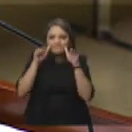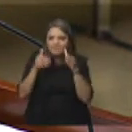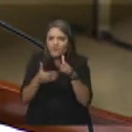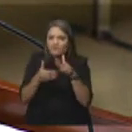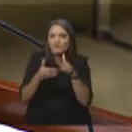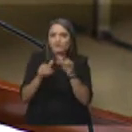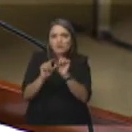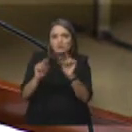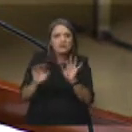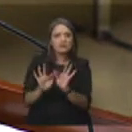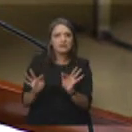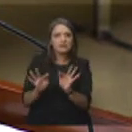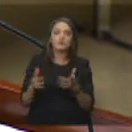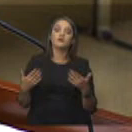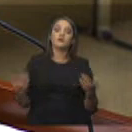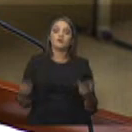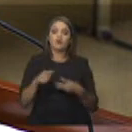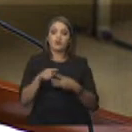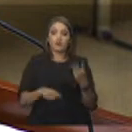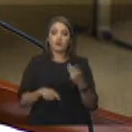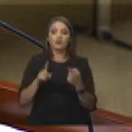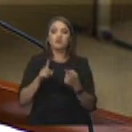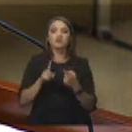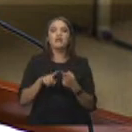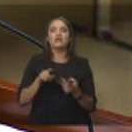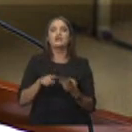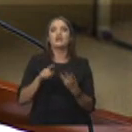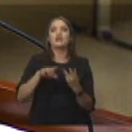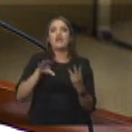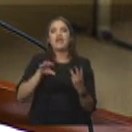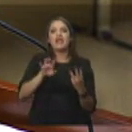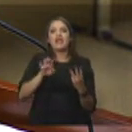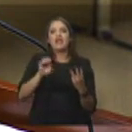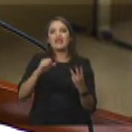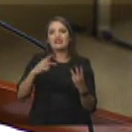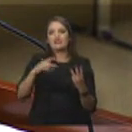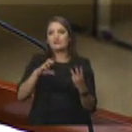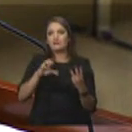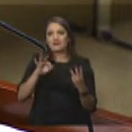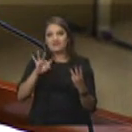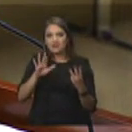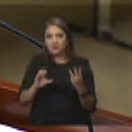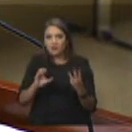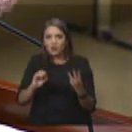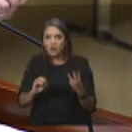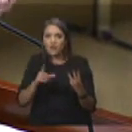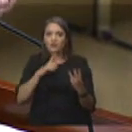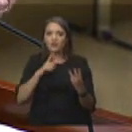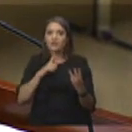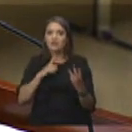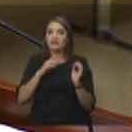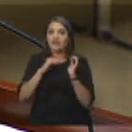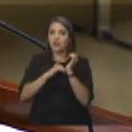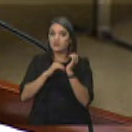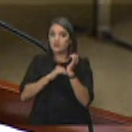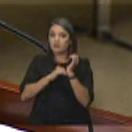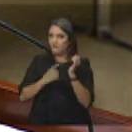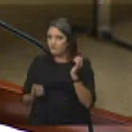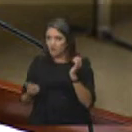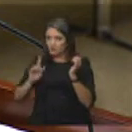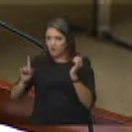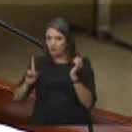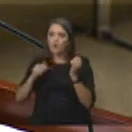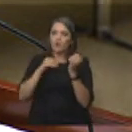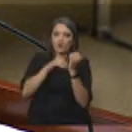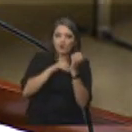excelências, o compartilhamento de dados classificados como específicos, que são aqueles protegidos por sigilo e não o sigilo fiscal, lembrando que o sigilo